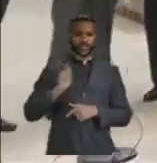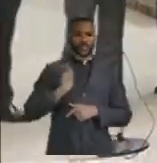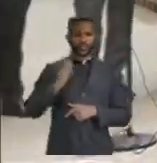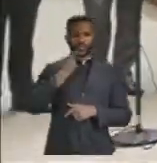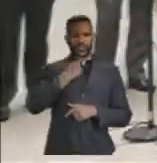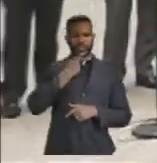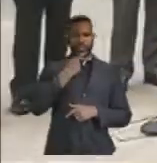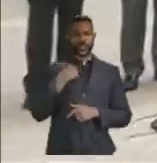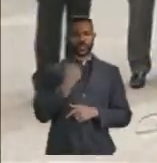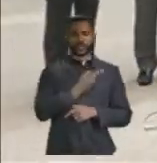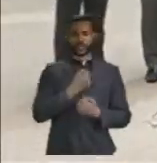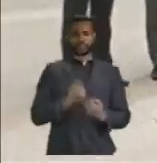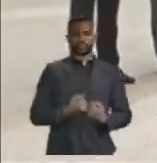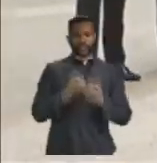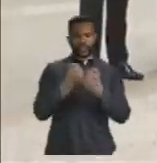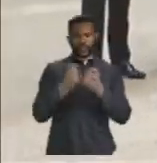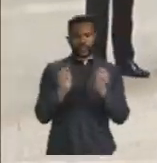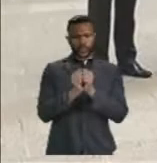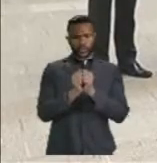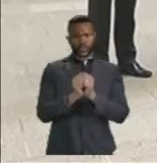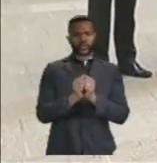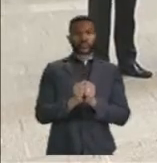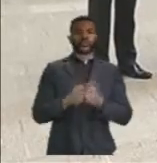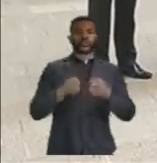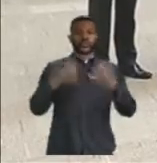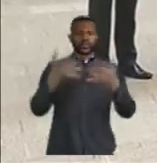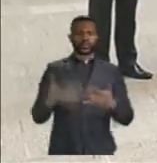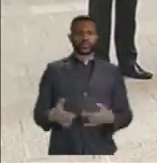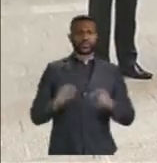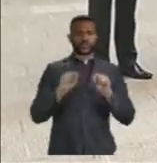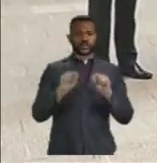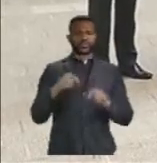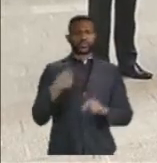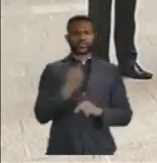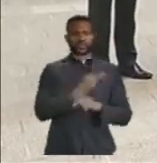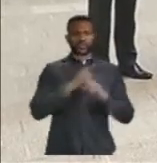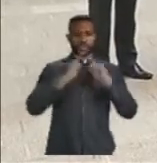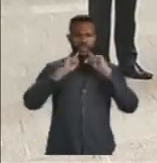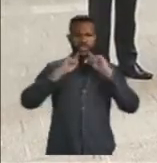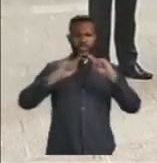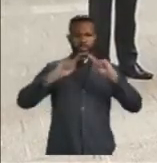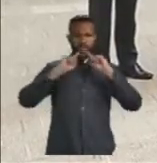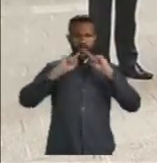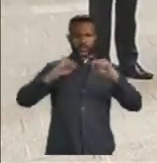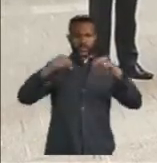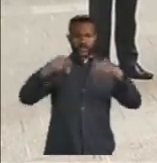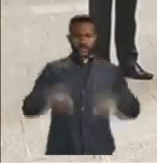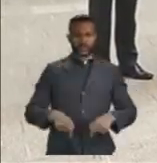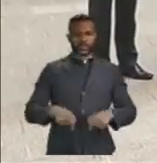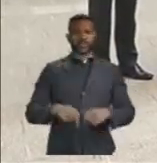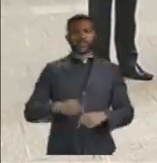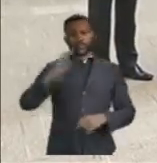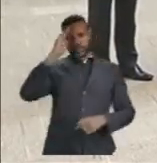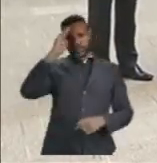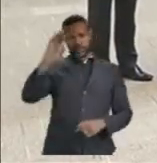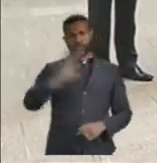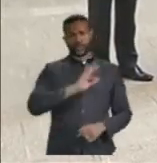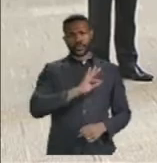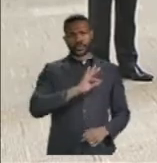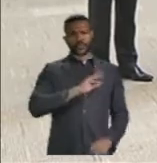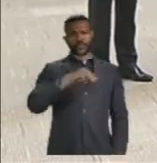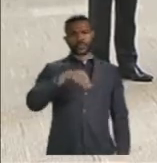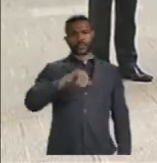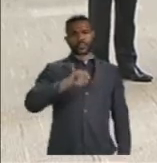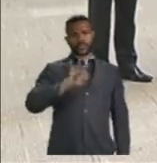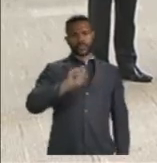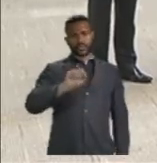nossa outra co autoria dizendo o seguinte nós temos reclamado muito aqui principalmente na polícia militar na